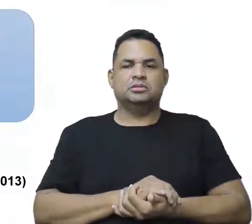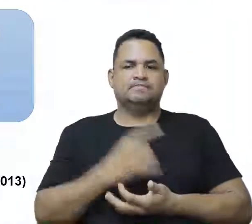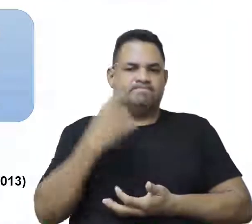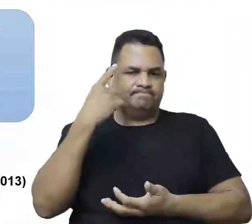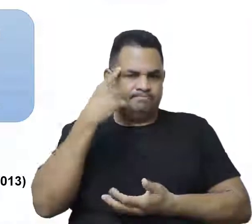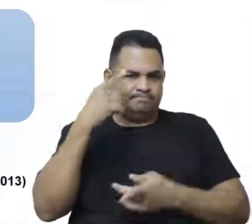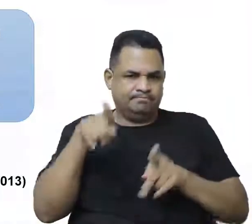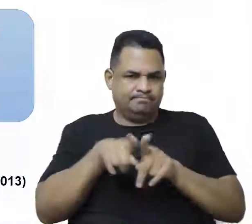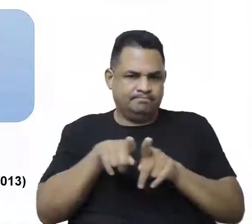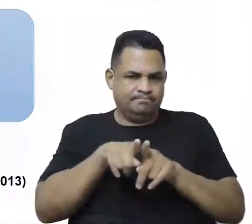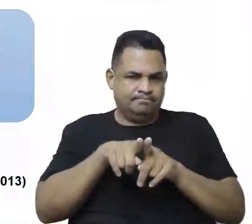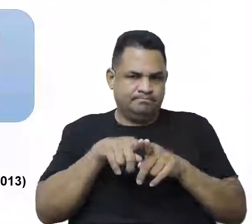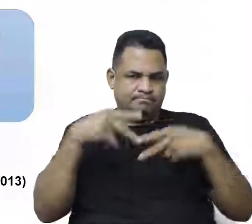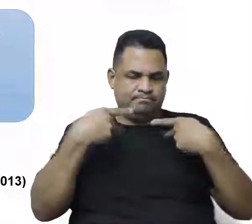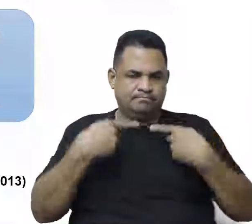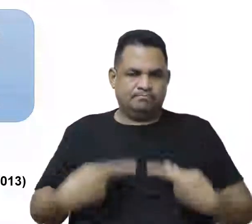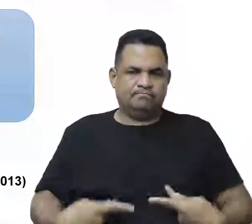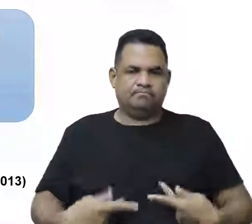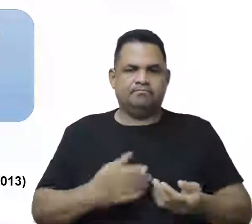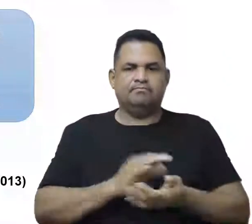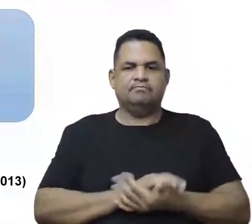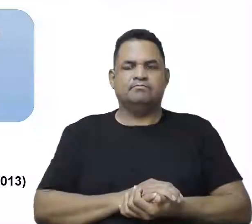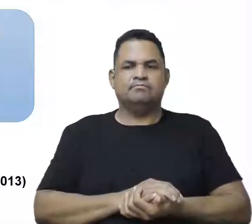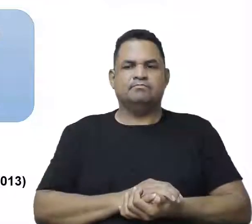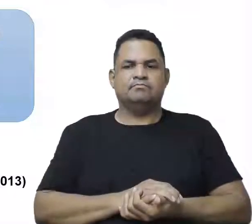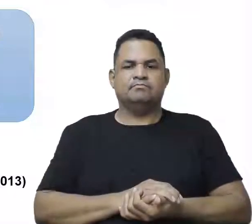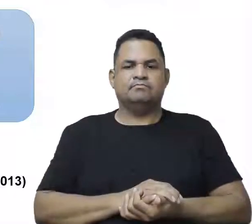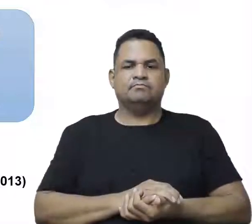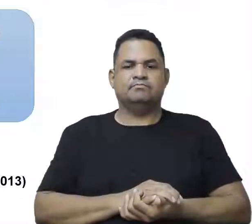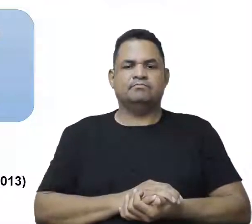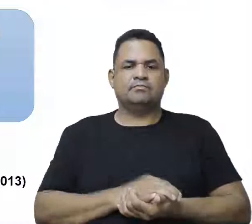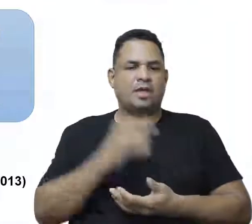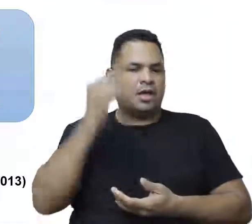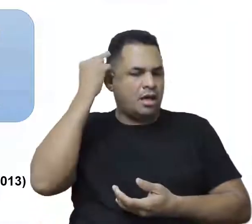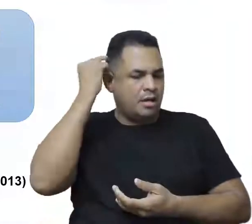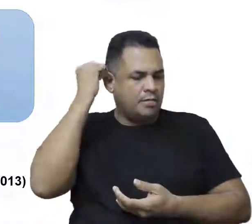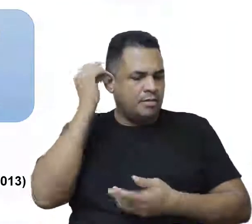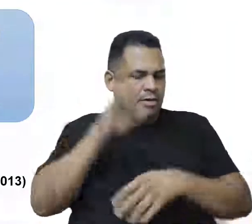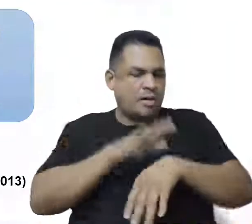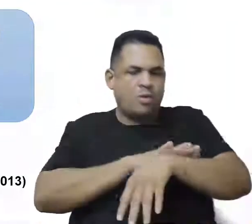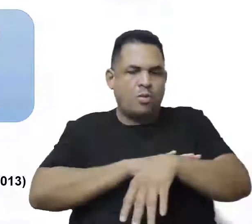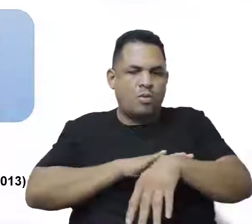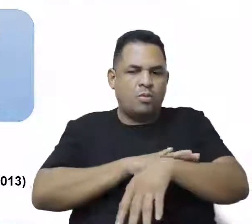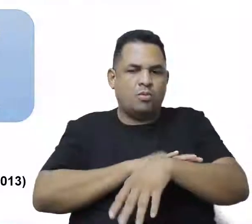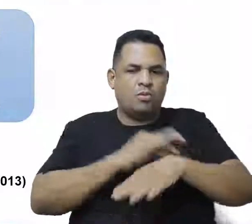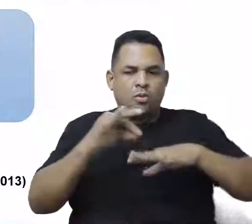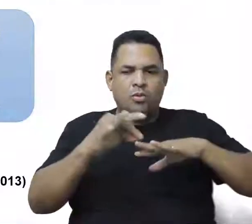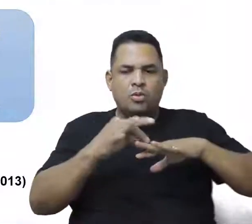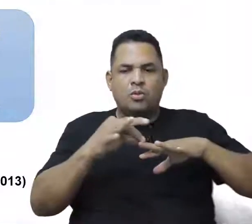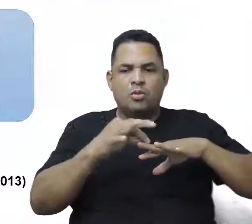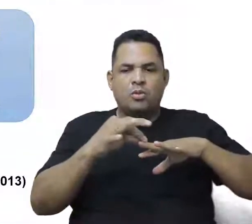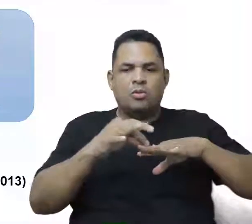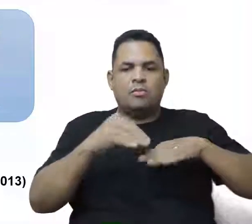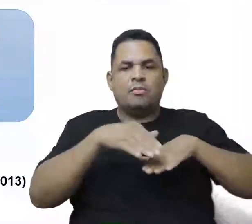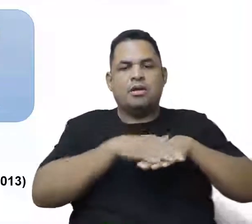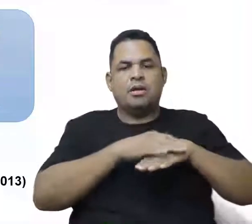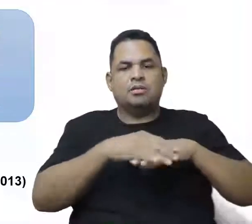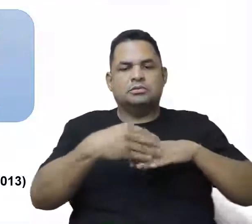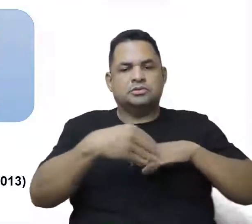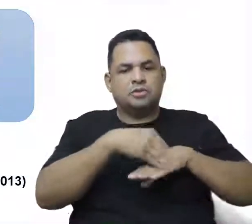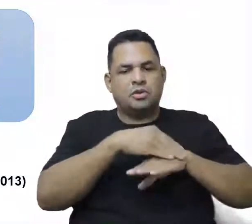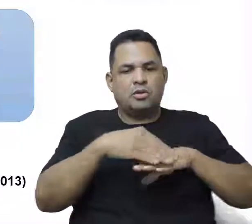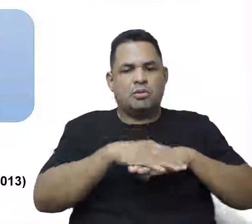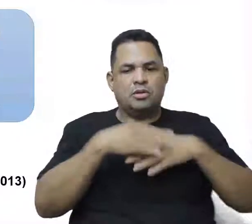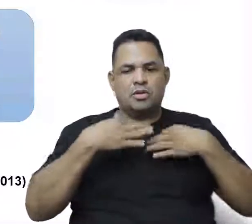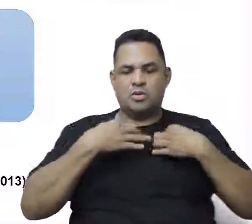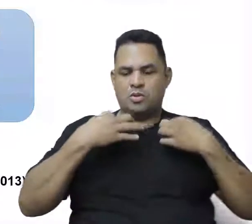Pensar também a aparência física, né? Então, cabelos, pele, unha, pés,